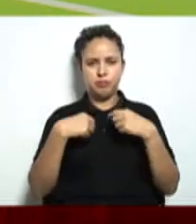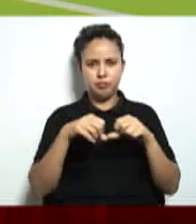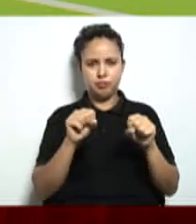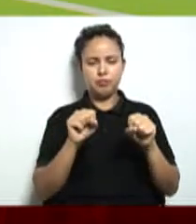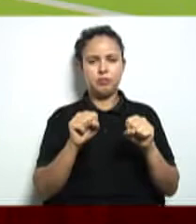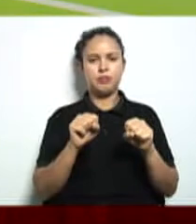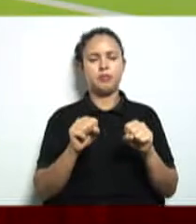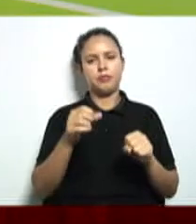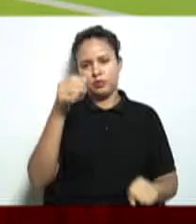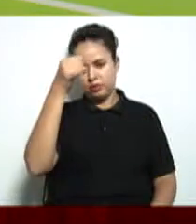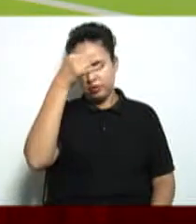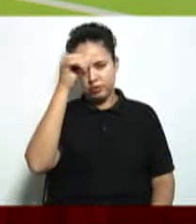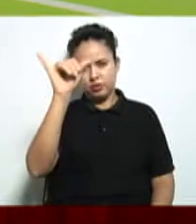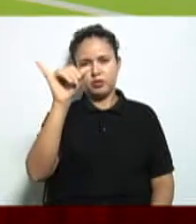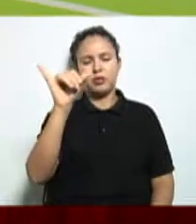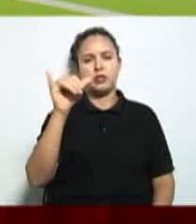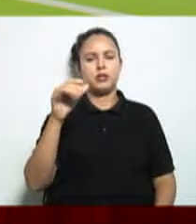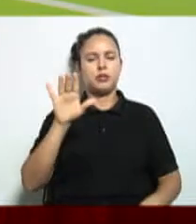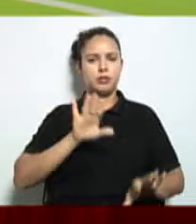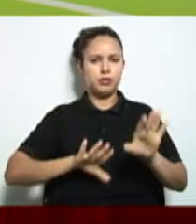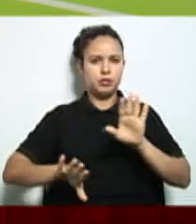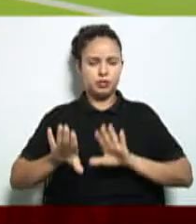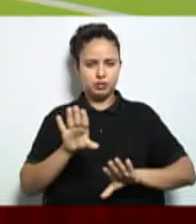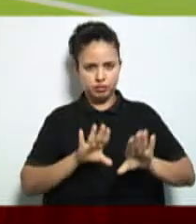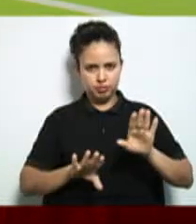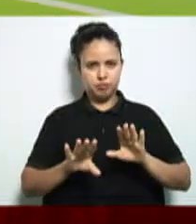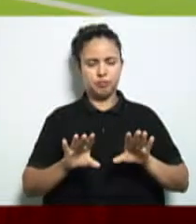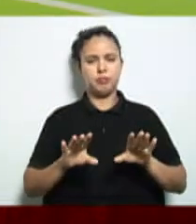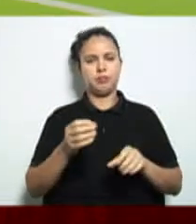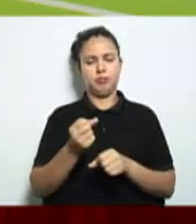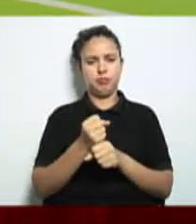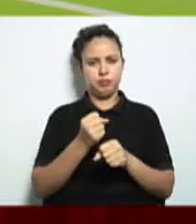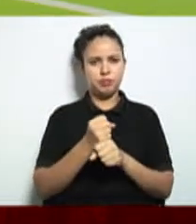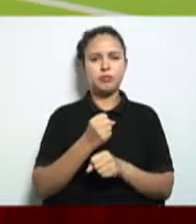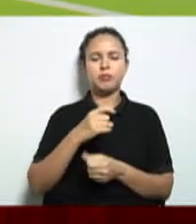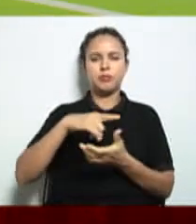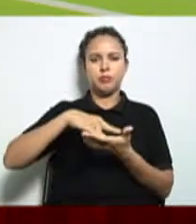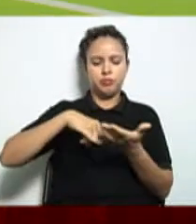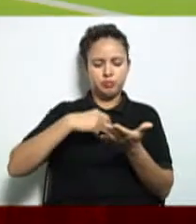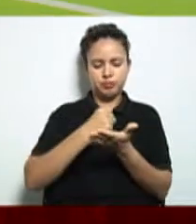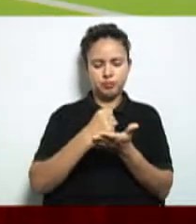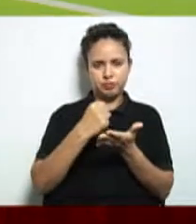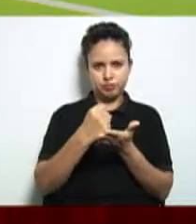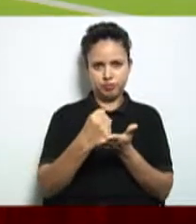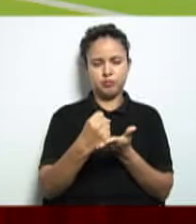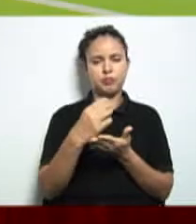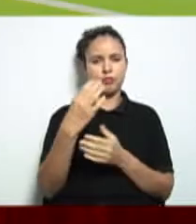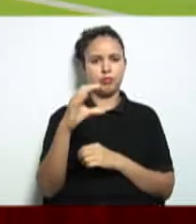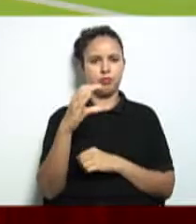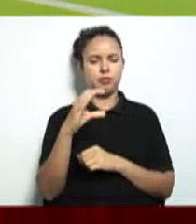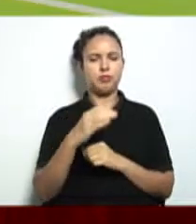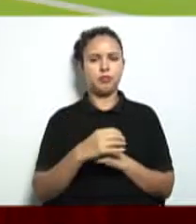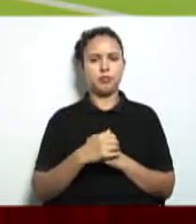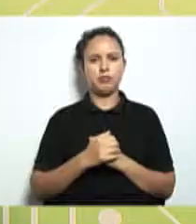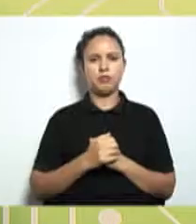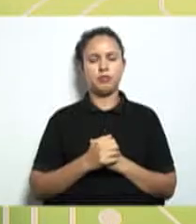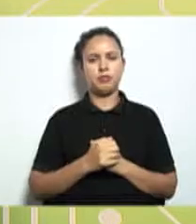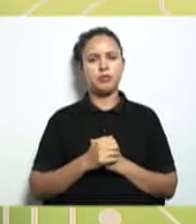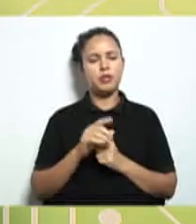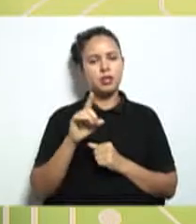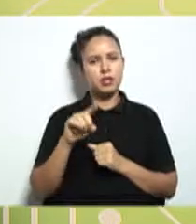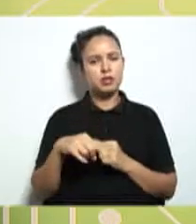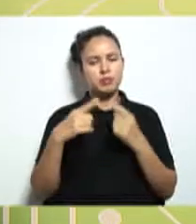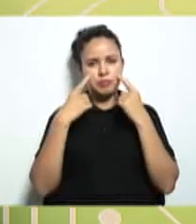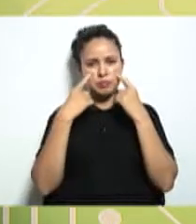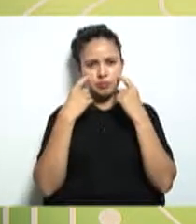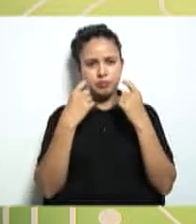Então, esses elementos têm que ter cuidado na hora de construir um documento científico como o banner. E é tão interessante esse momento,